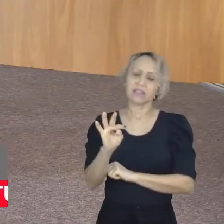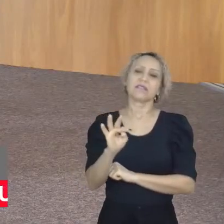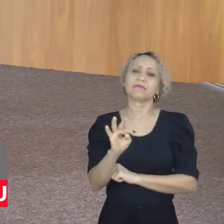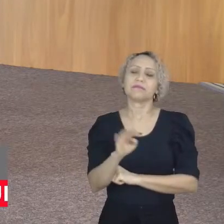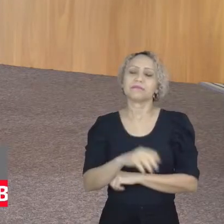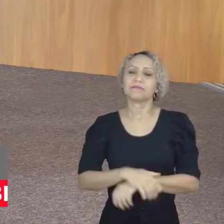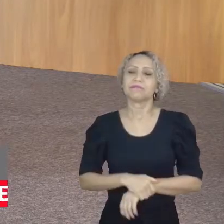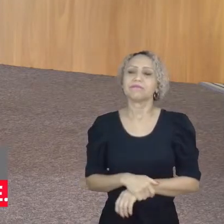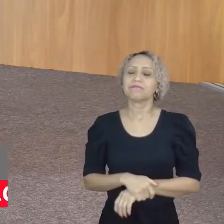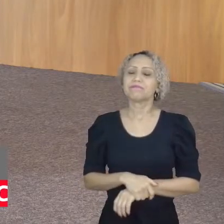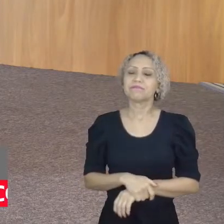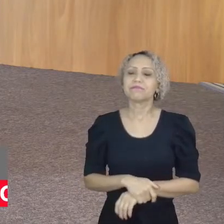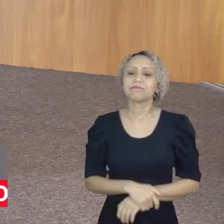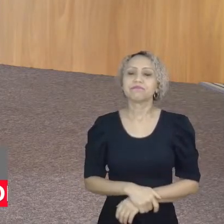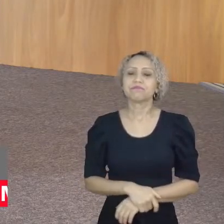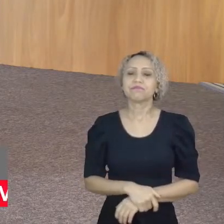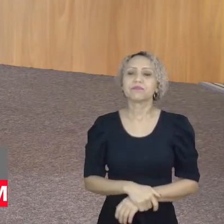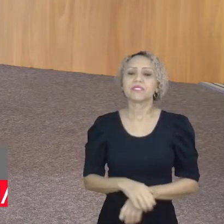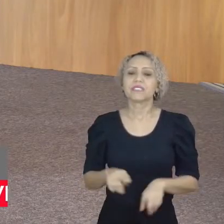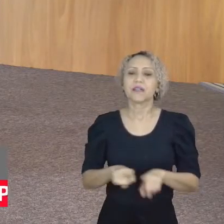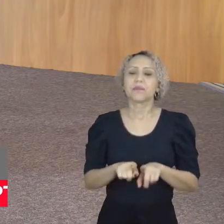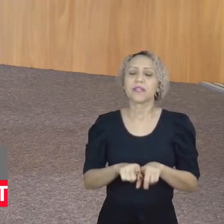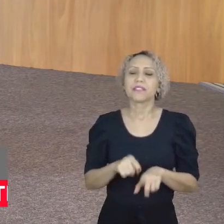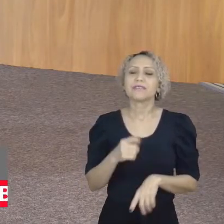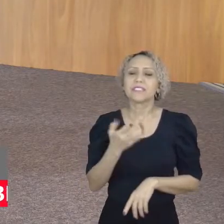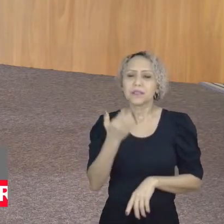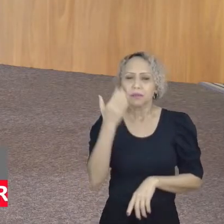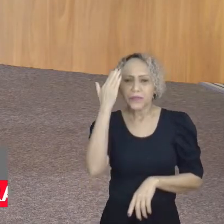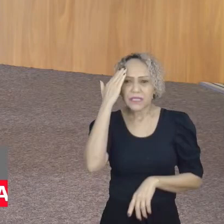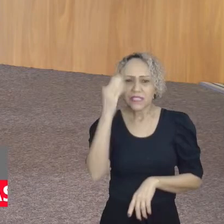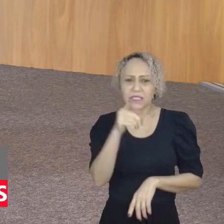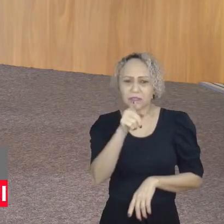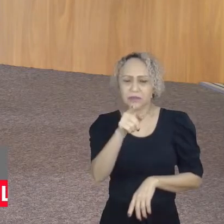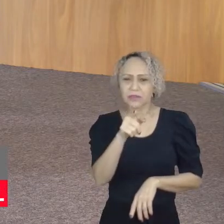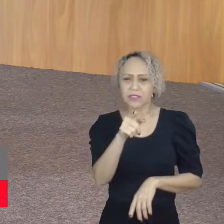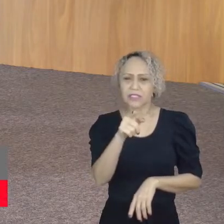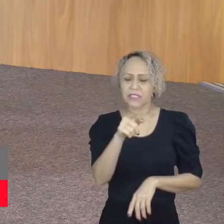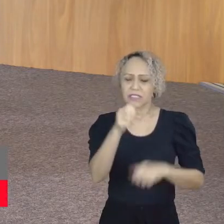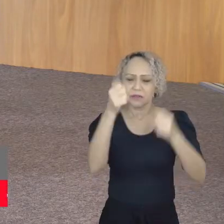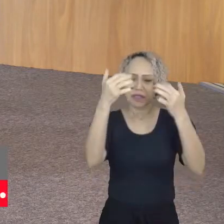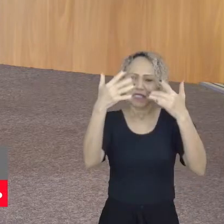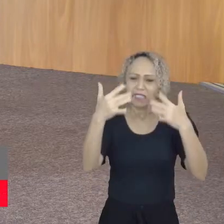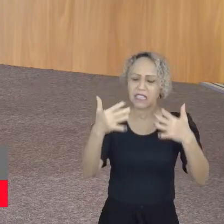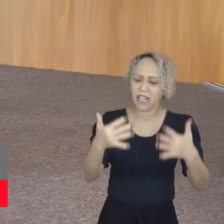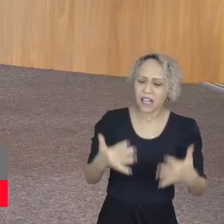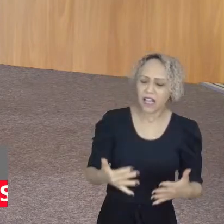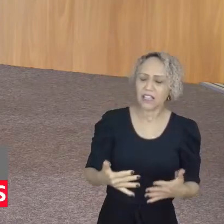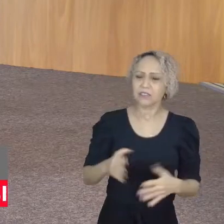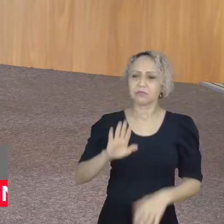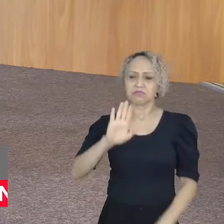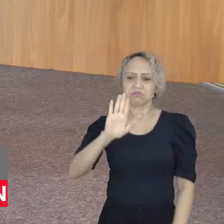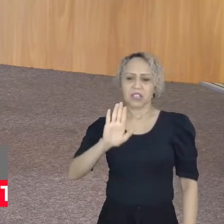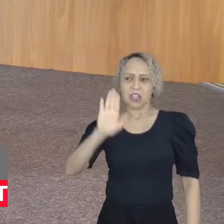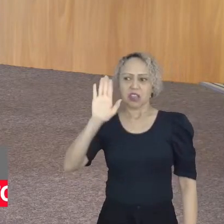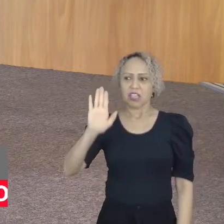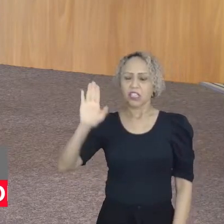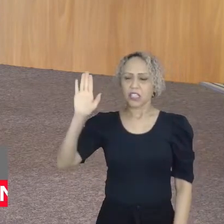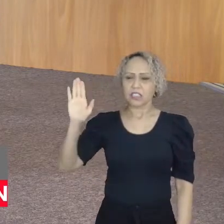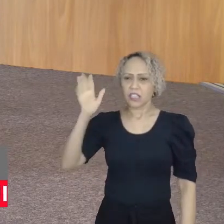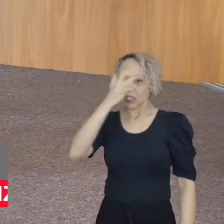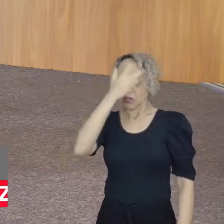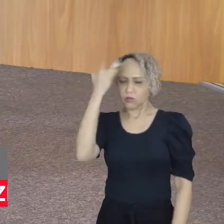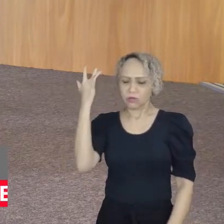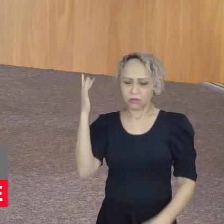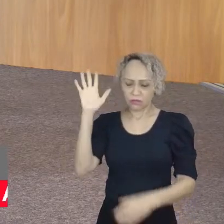queria que você explicasse para a gente também a importância da formação política na consolidação dessas candidaturas, né, que a gente vai apresentar esse ano em todos